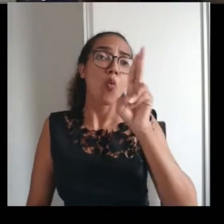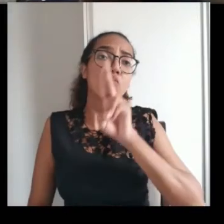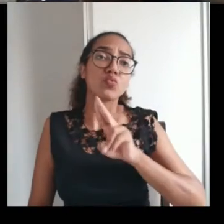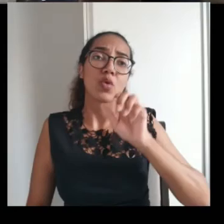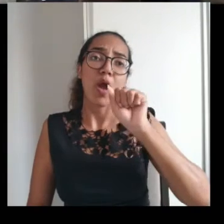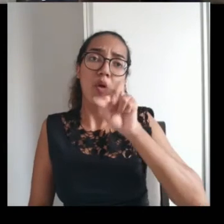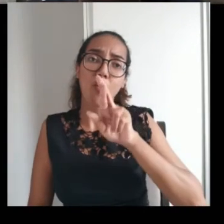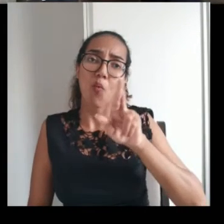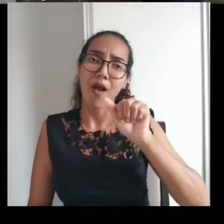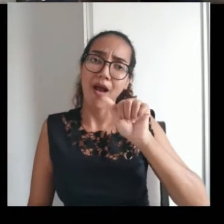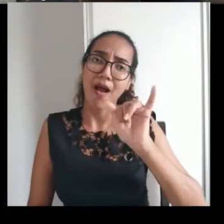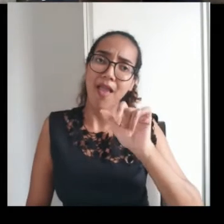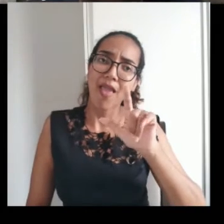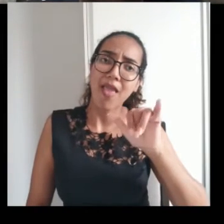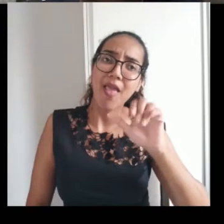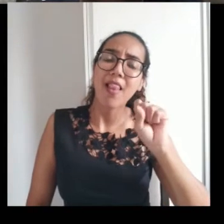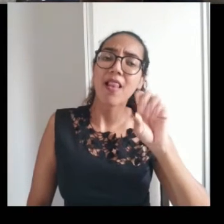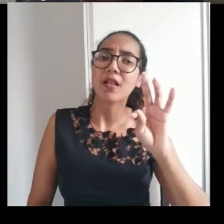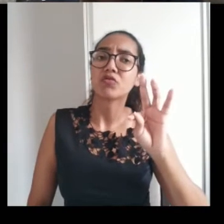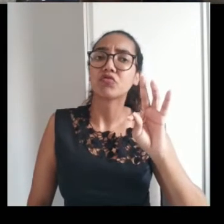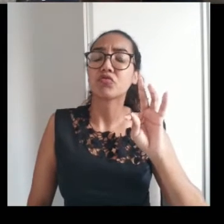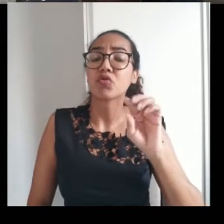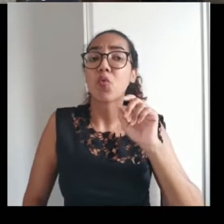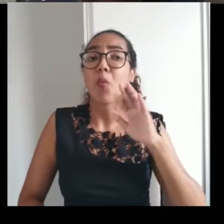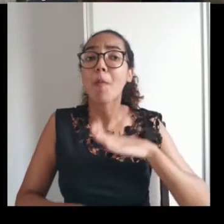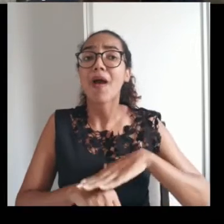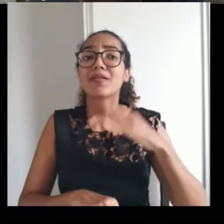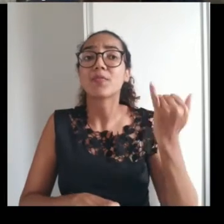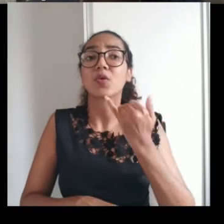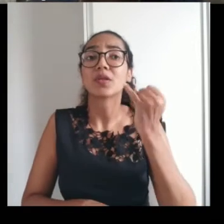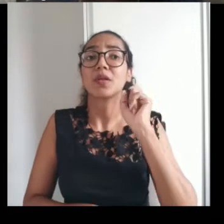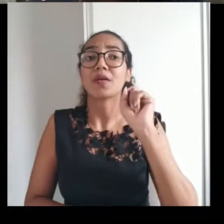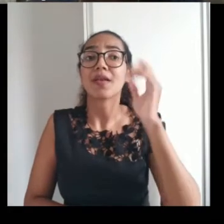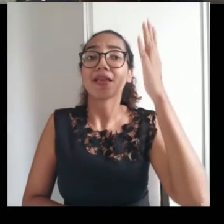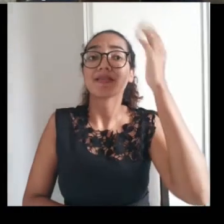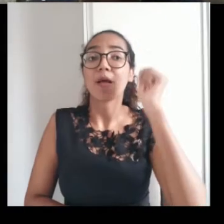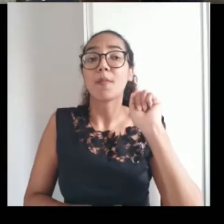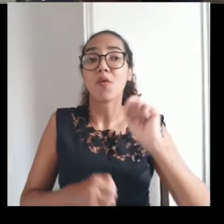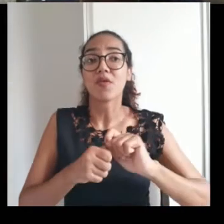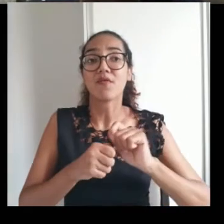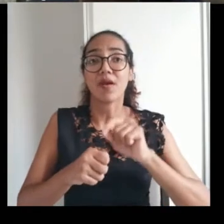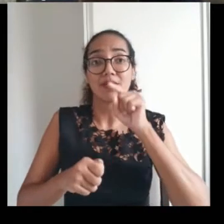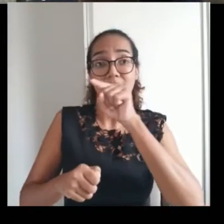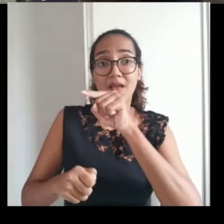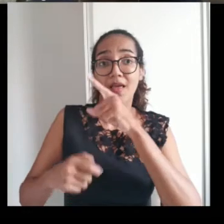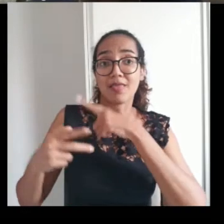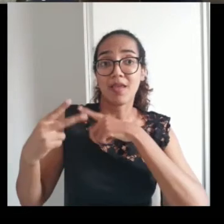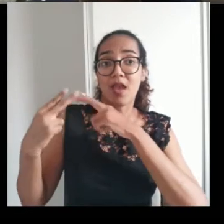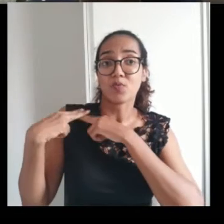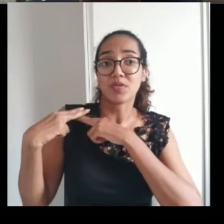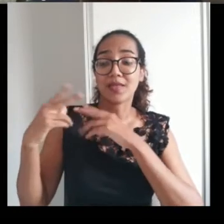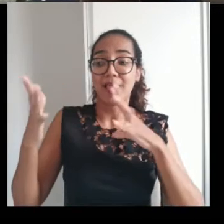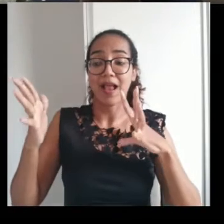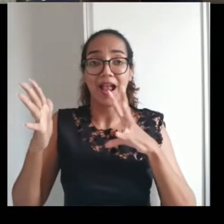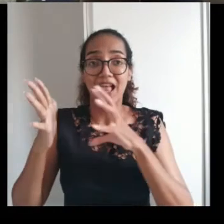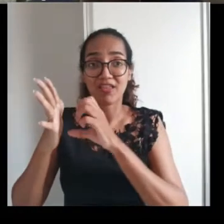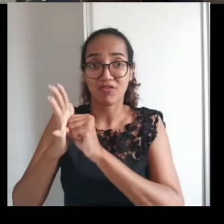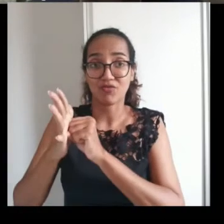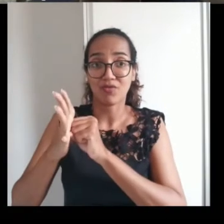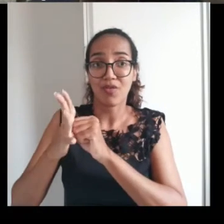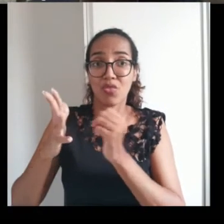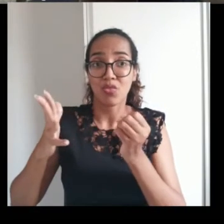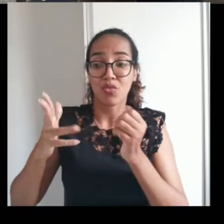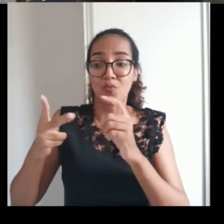que é que ela faz. Ela cadastra uma conta, ela remove, ela